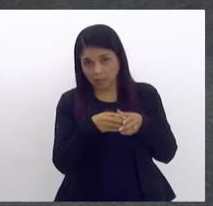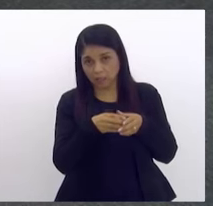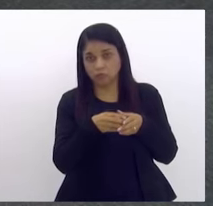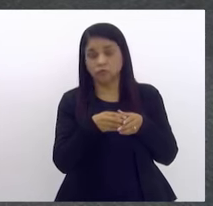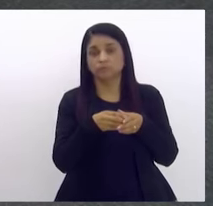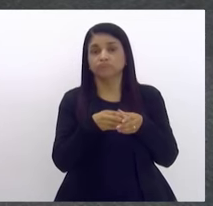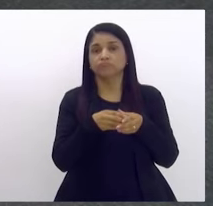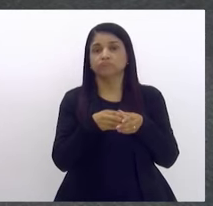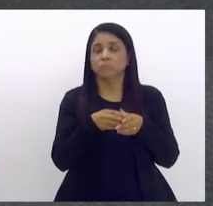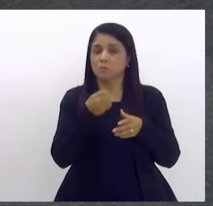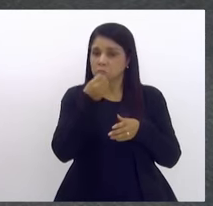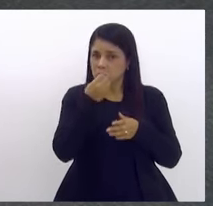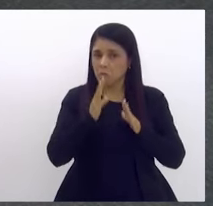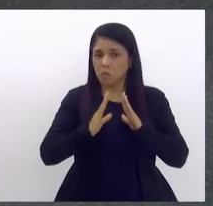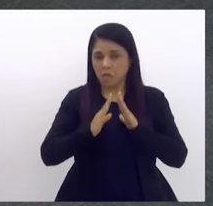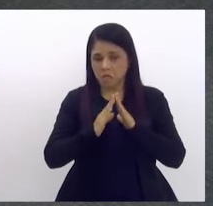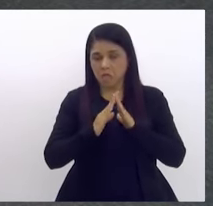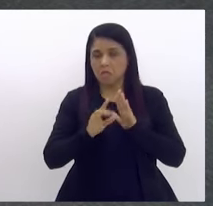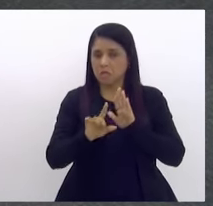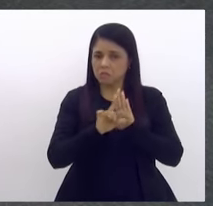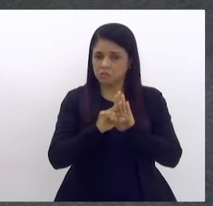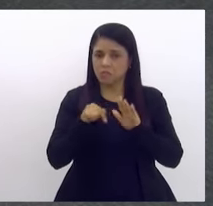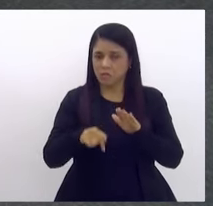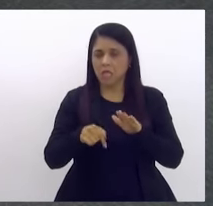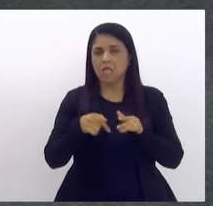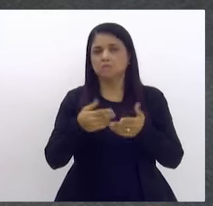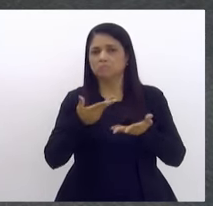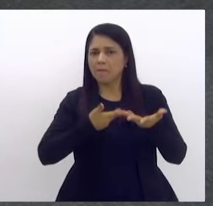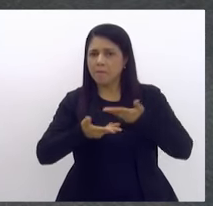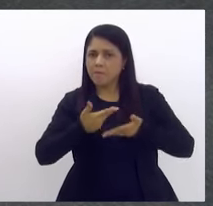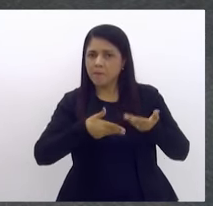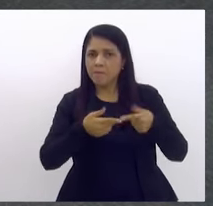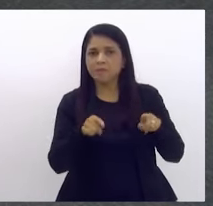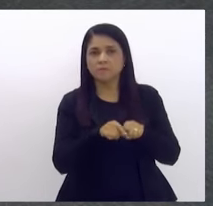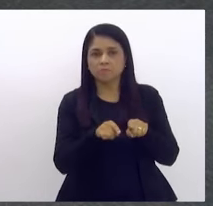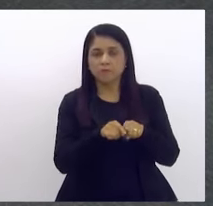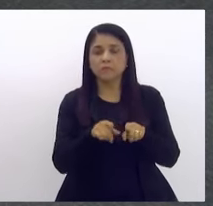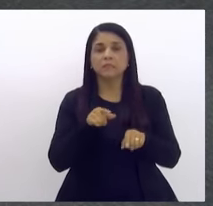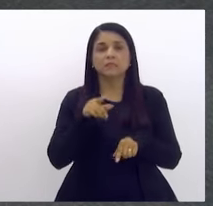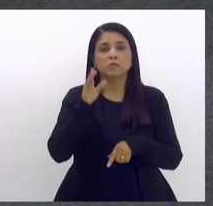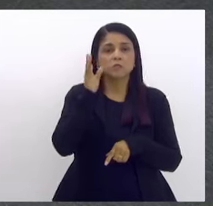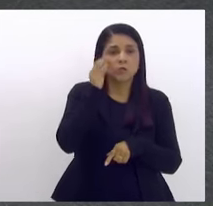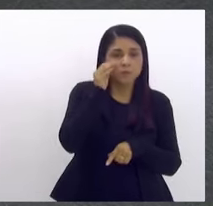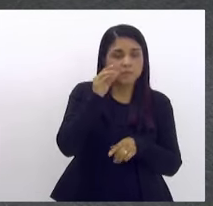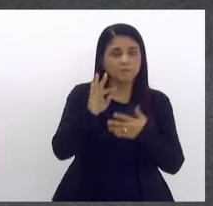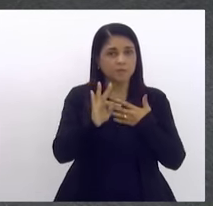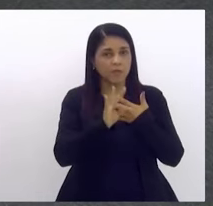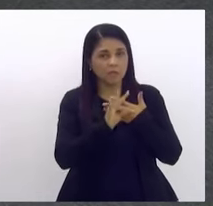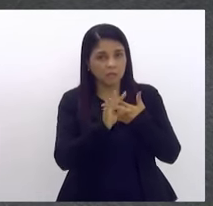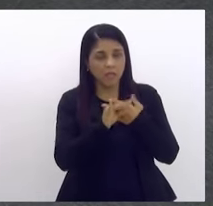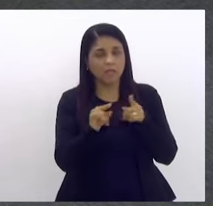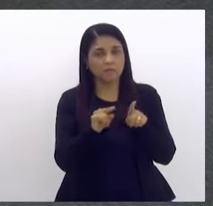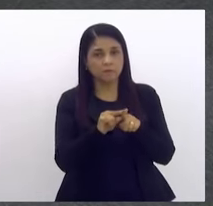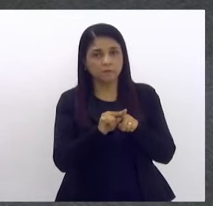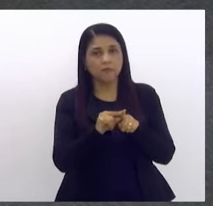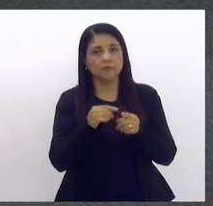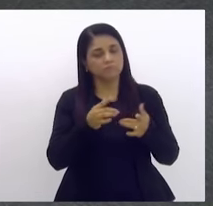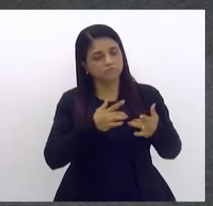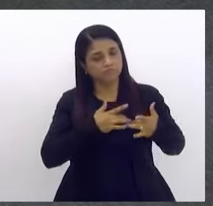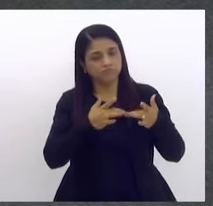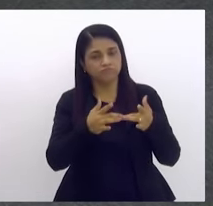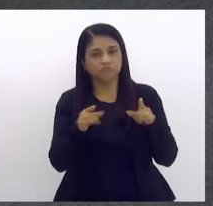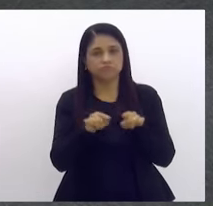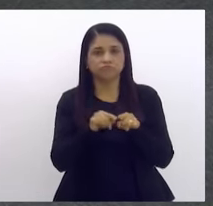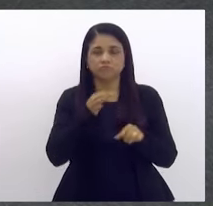eles venham a esta casa buscar esse espaço, mas algo também que observe a técnica, e, com isso, quero me solidarizar